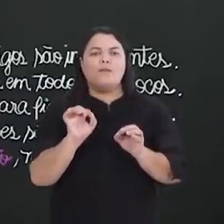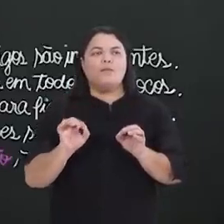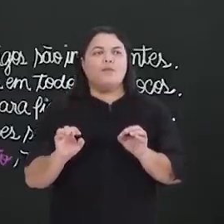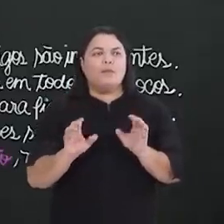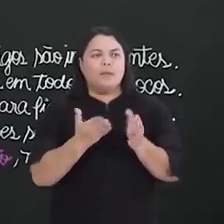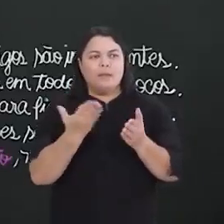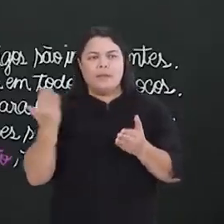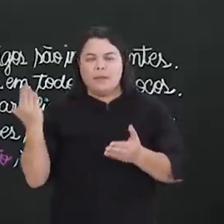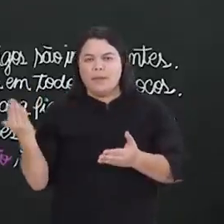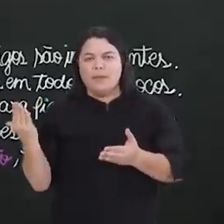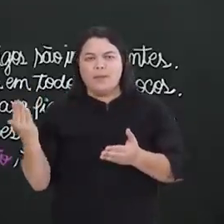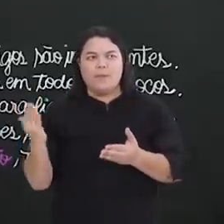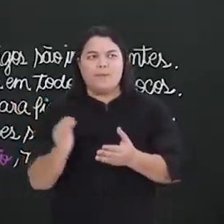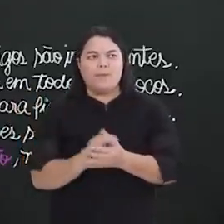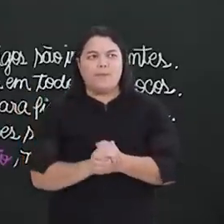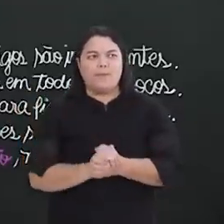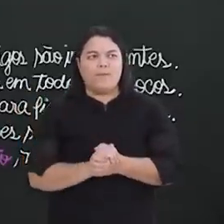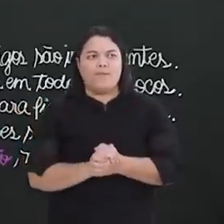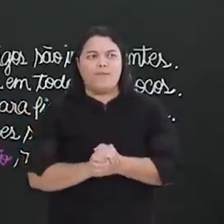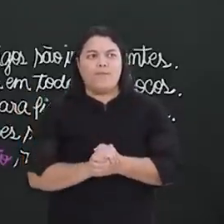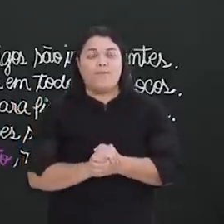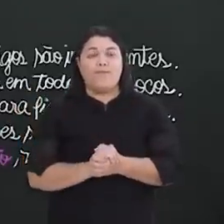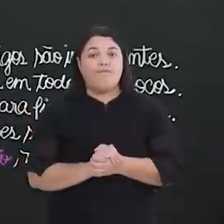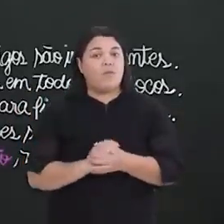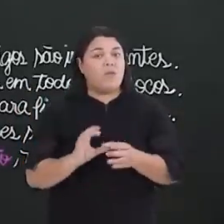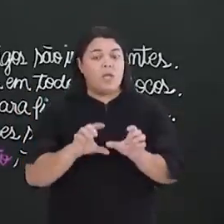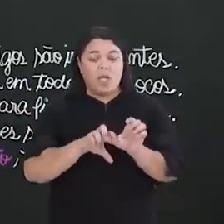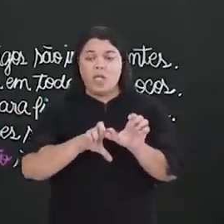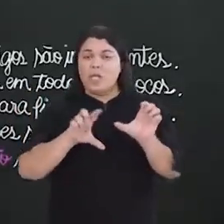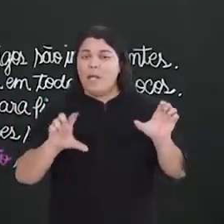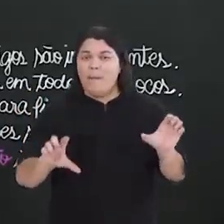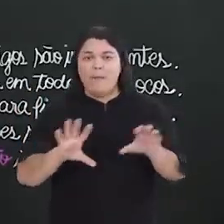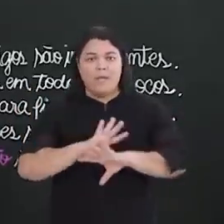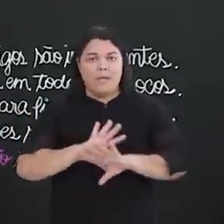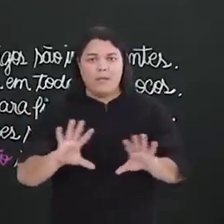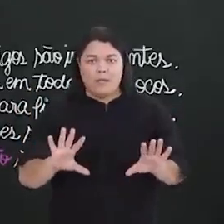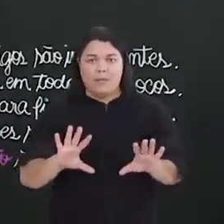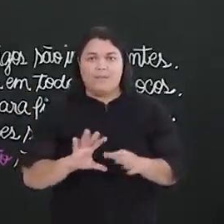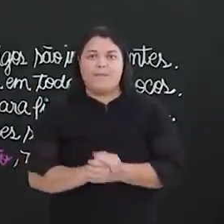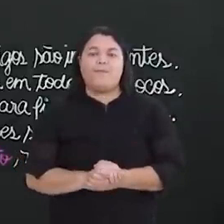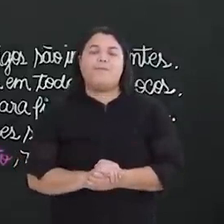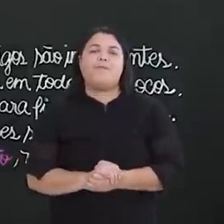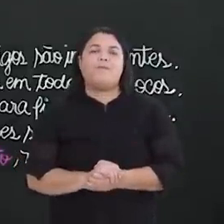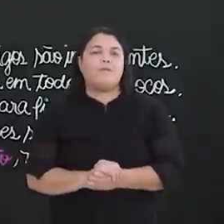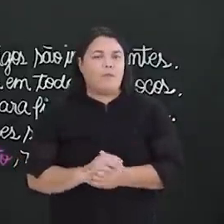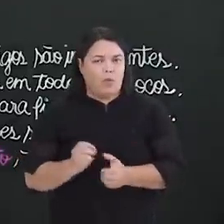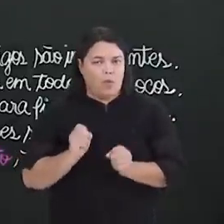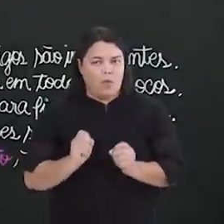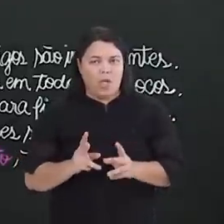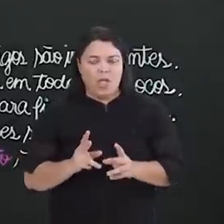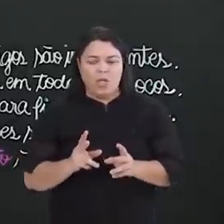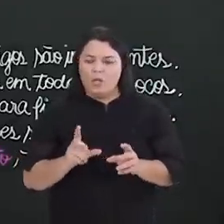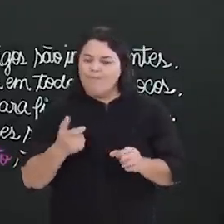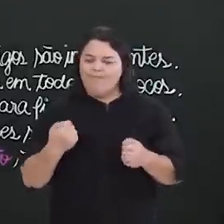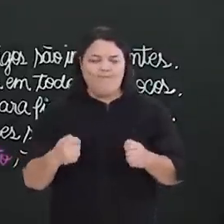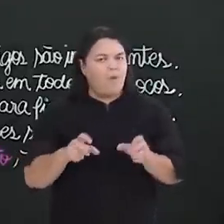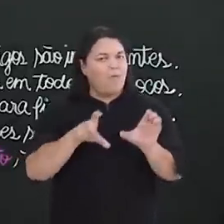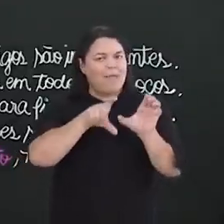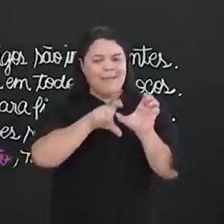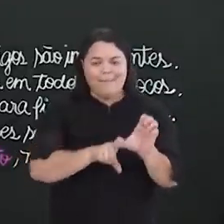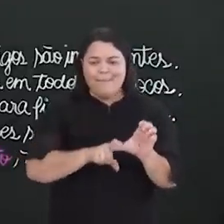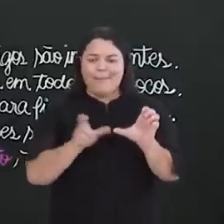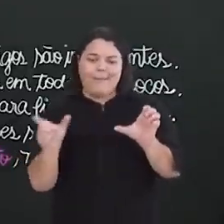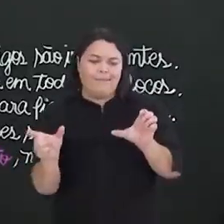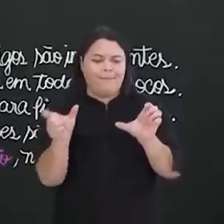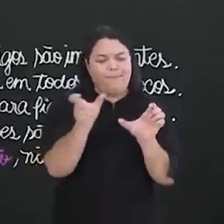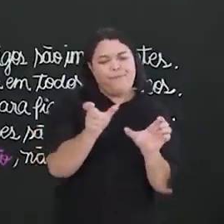coordenativas. Então, lembra sempre que as orações coordenadas são independentes do ponto de vista sintático, ok? Uma não depende da outra. Essa